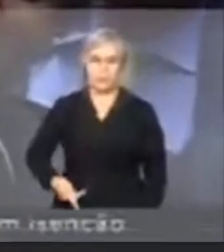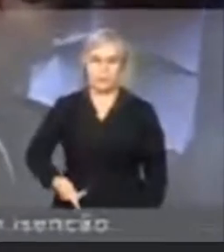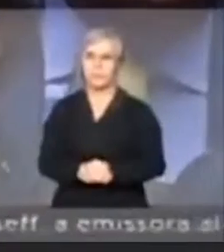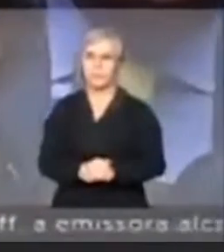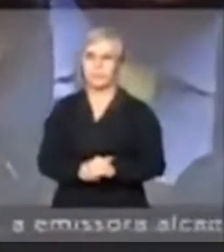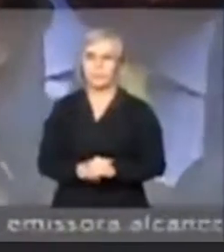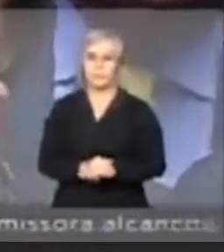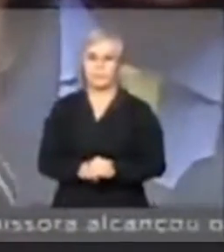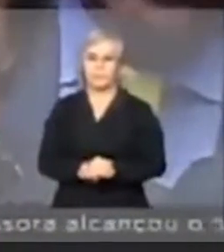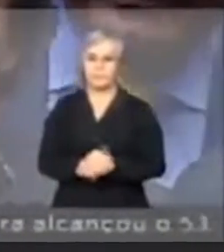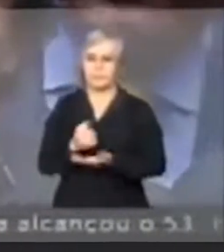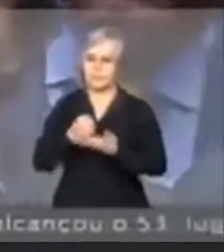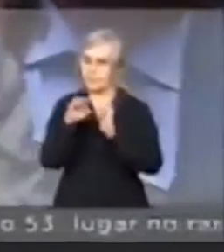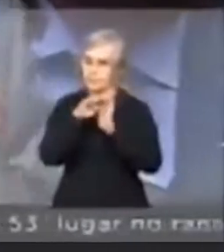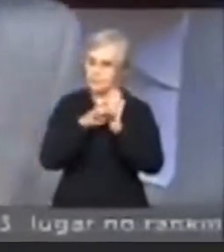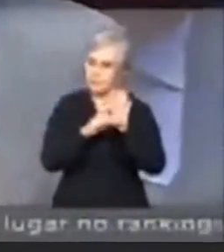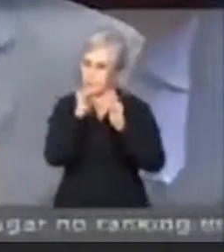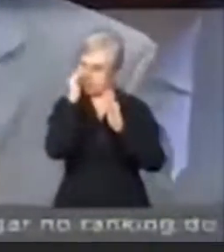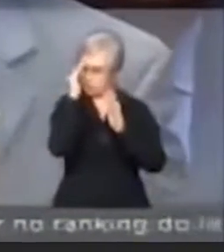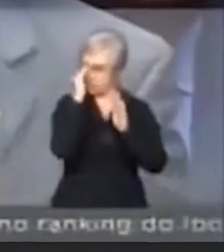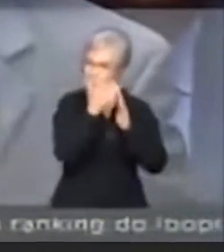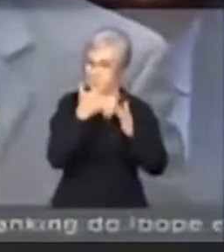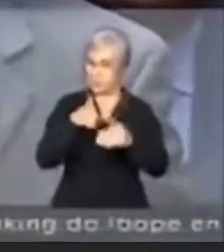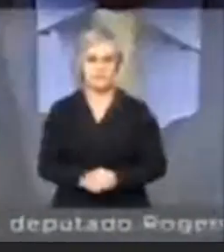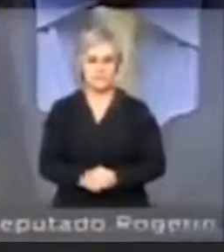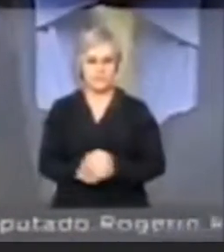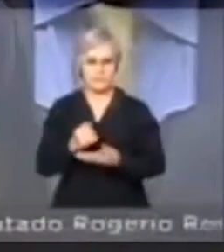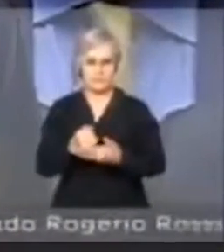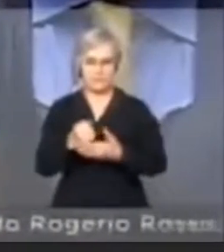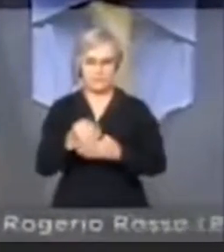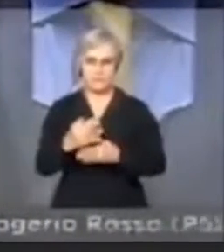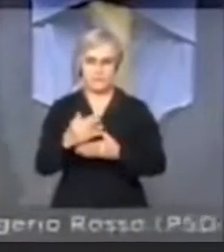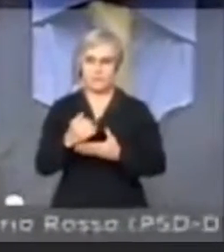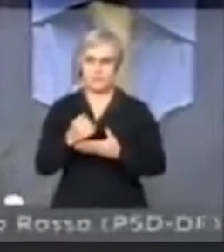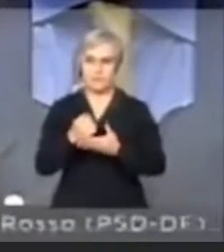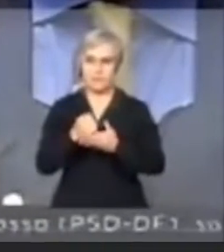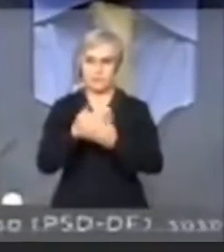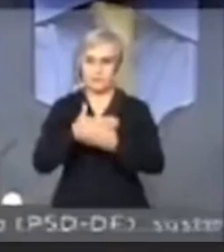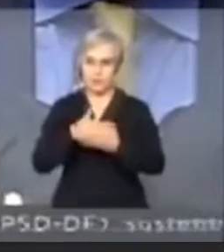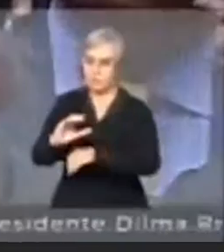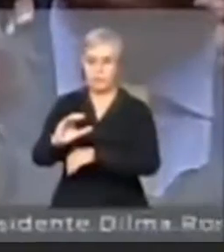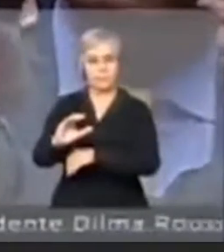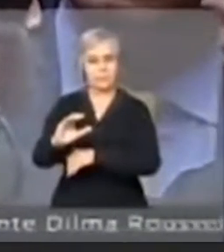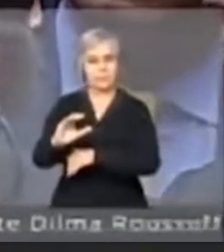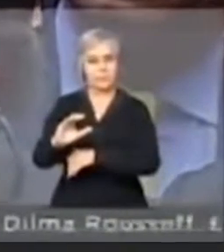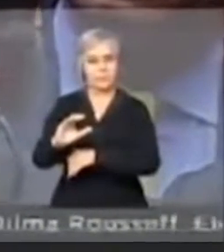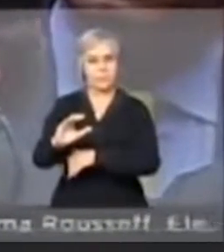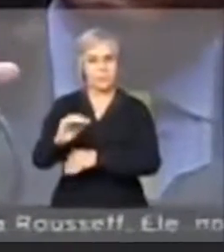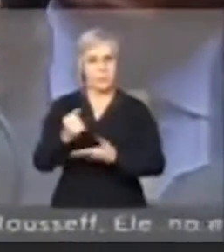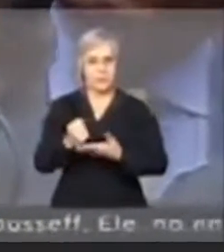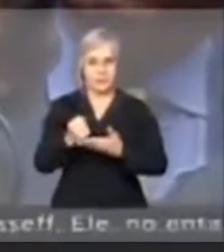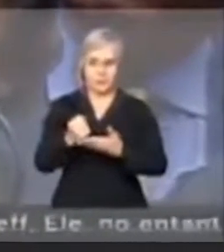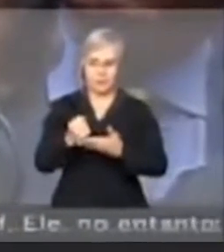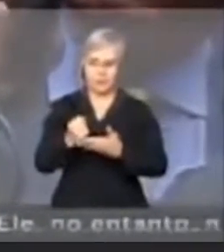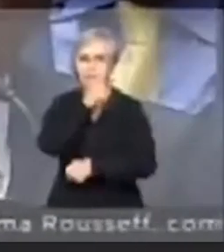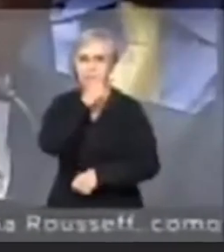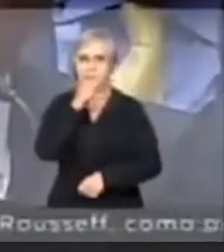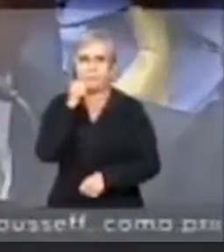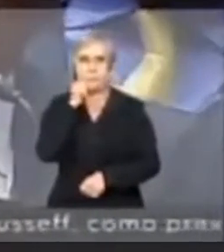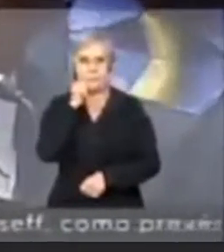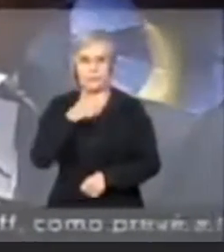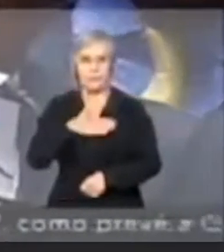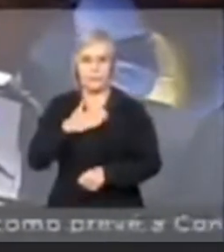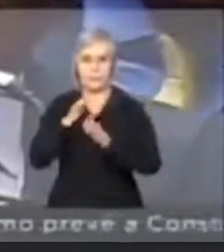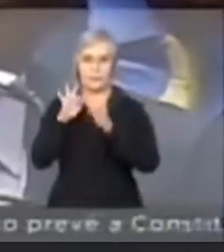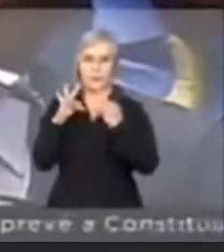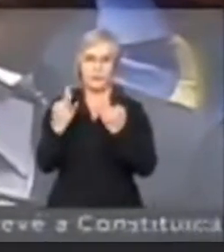minha família. Pelos princípios que ensinei às minhas filhas. Pelos meus filhos, o Bruno e o Felipe. Pelo meu neto